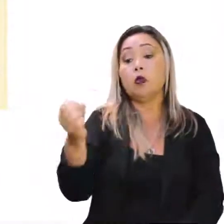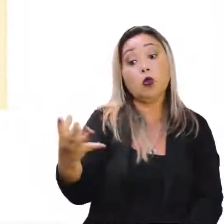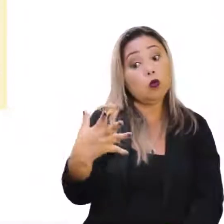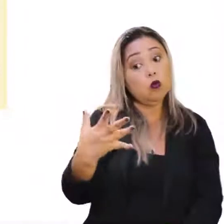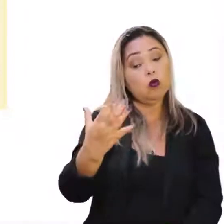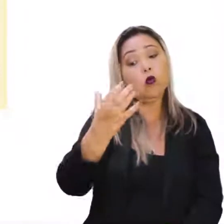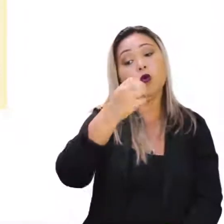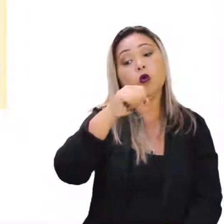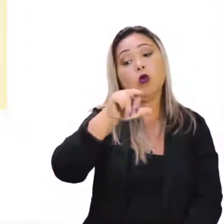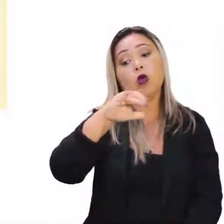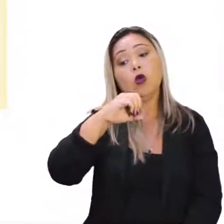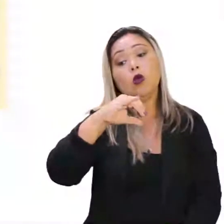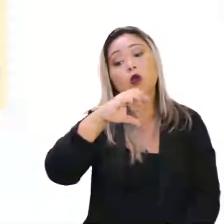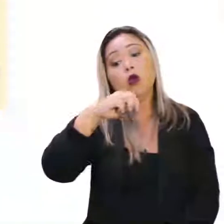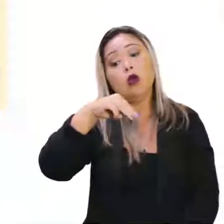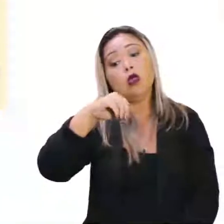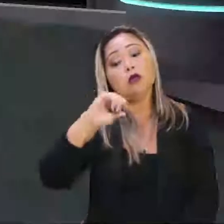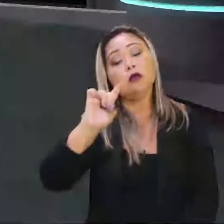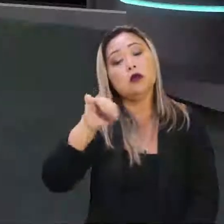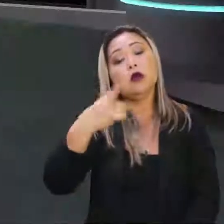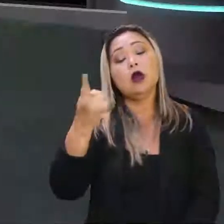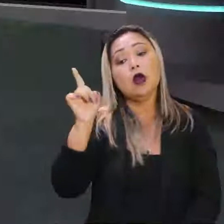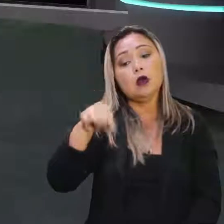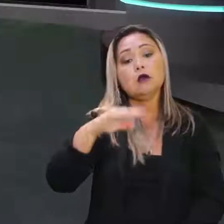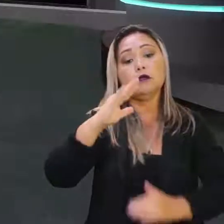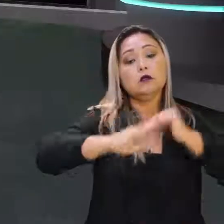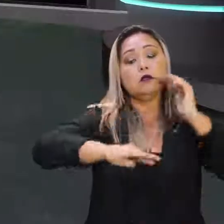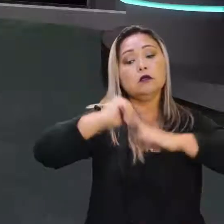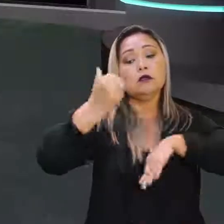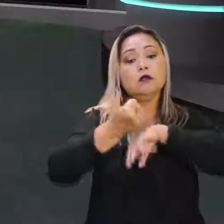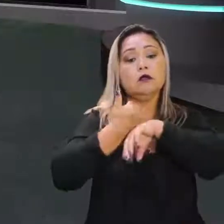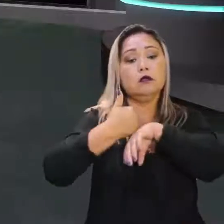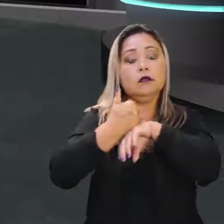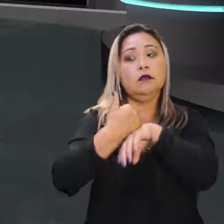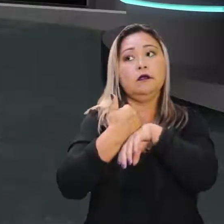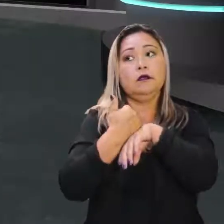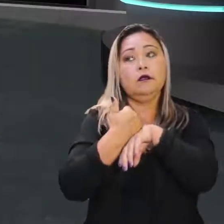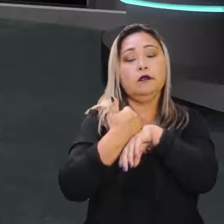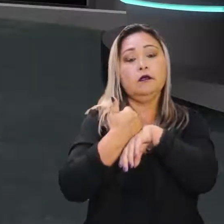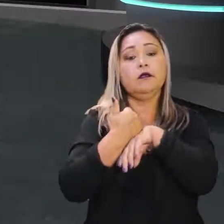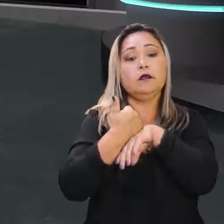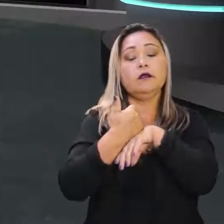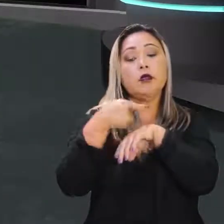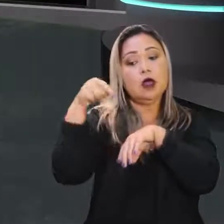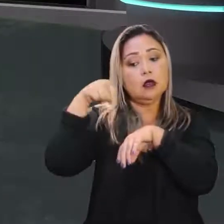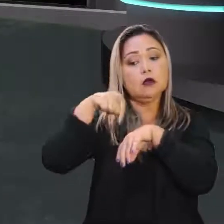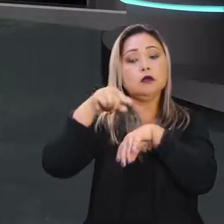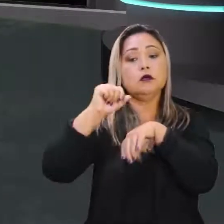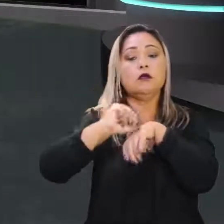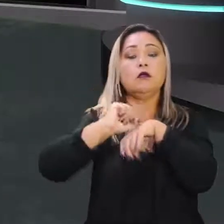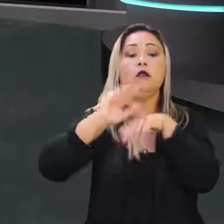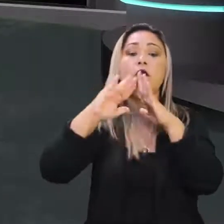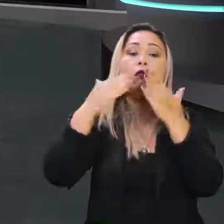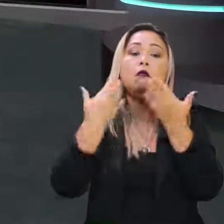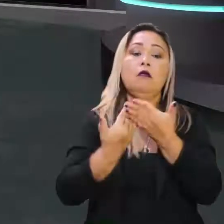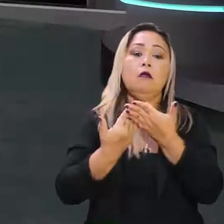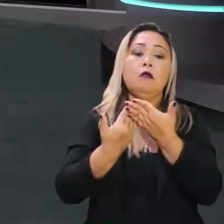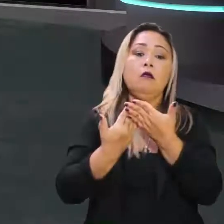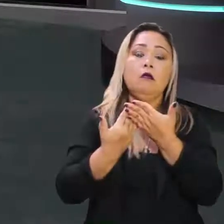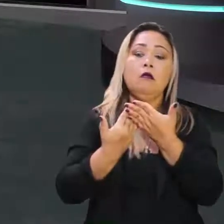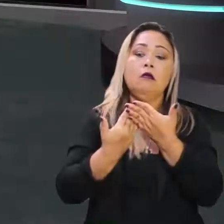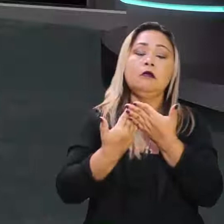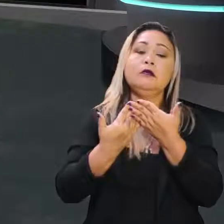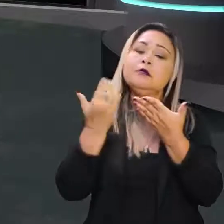novo, classicismo, clássico. Então, esses artistas desse período aí, dessa escola aí, buscaram